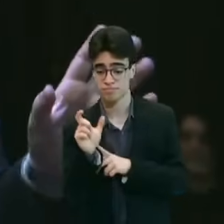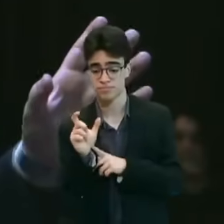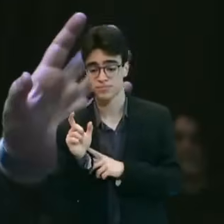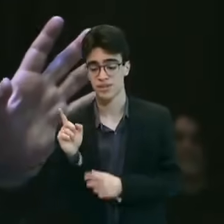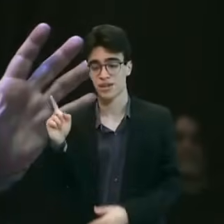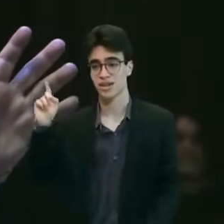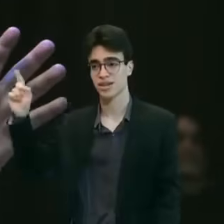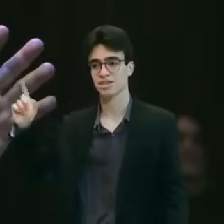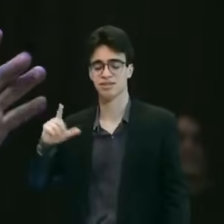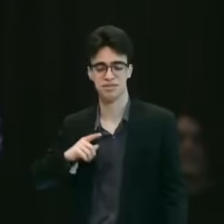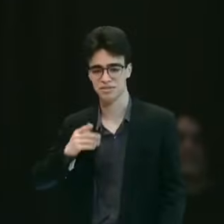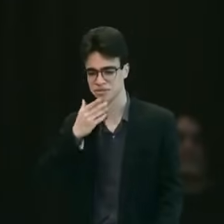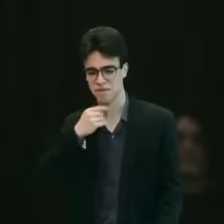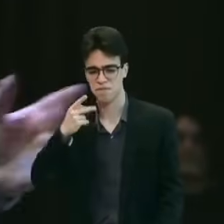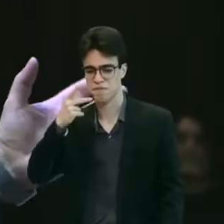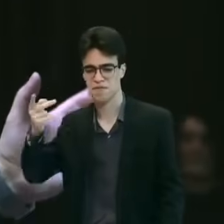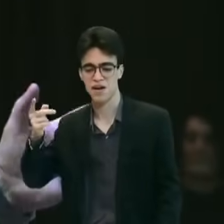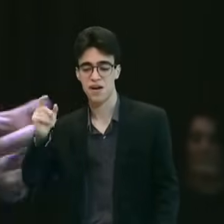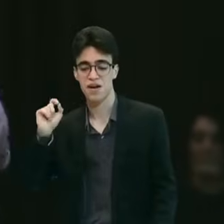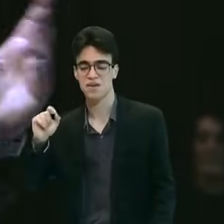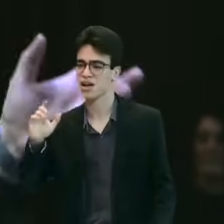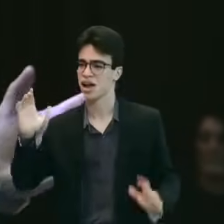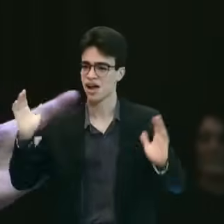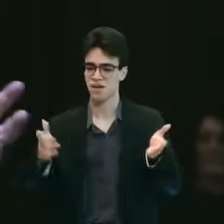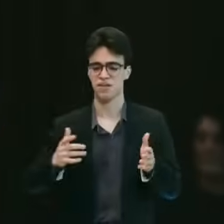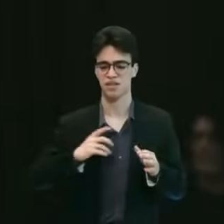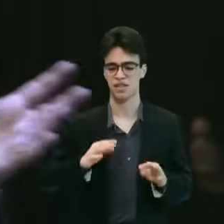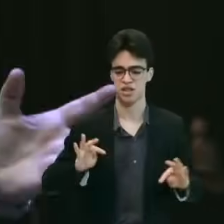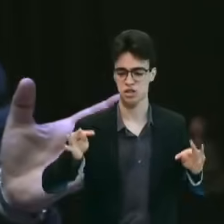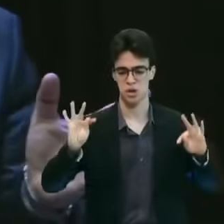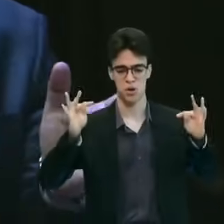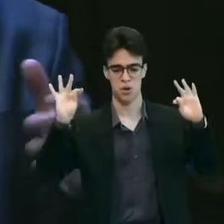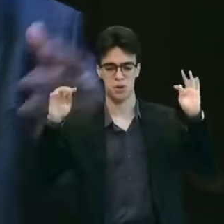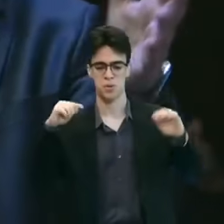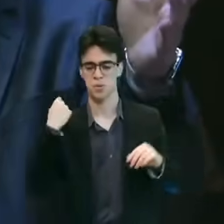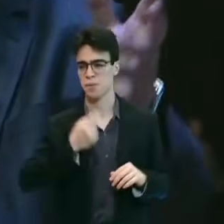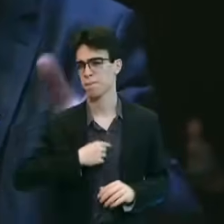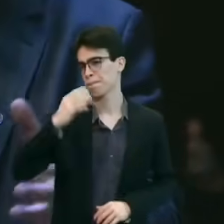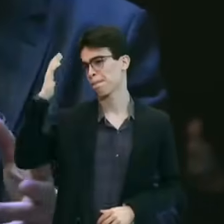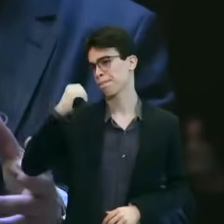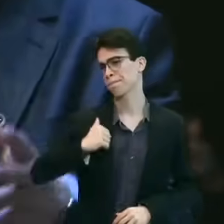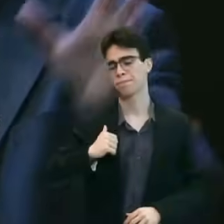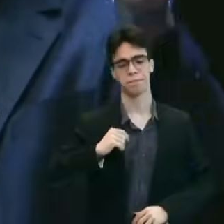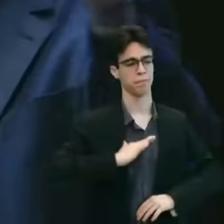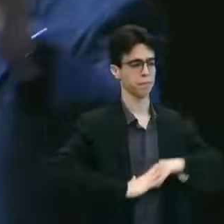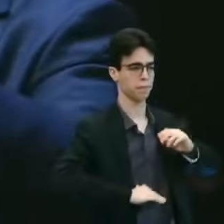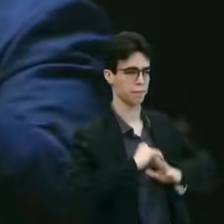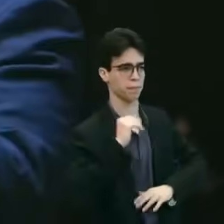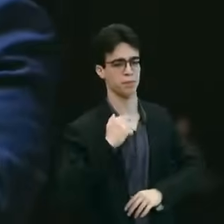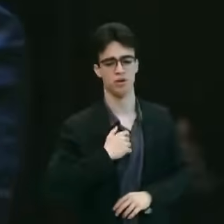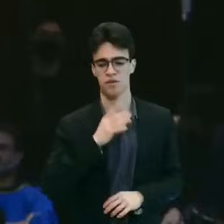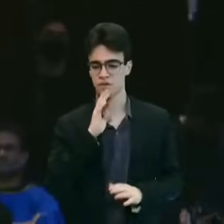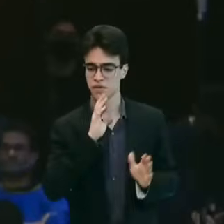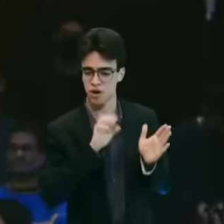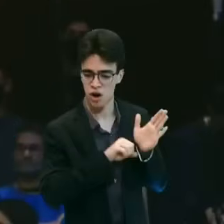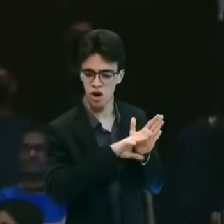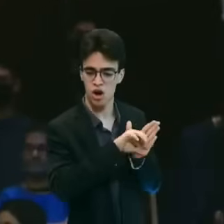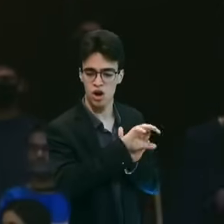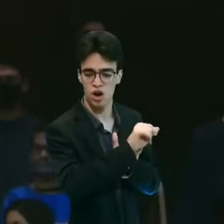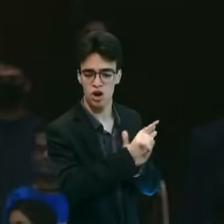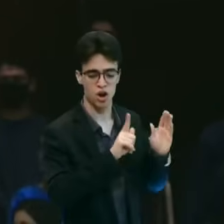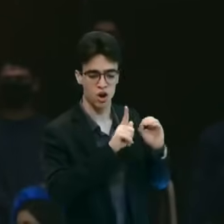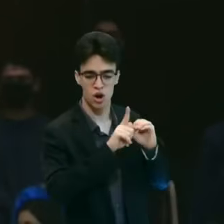lá de Harari, de que a gente tem tecnologia, a gente sabe tanta coisa, tem tanto conhecimento. A gente fala para o Google, ele